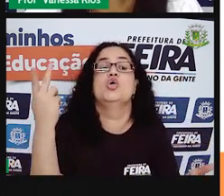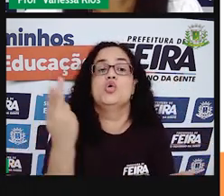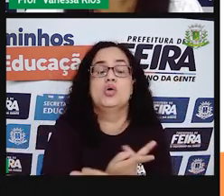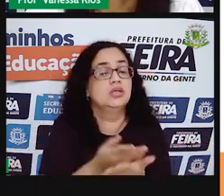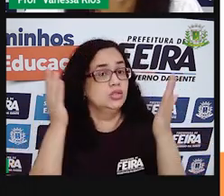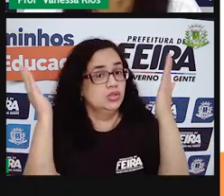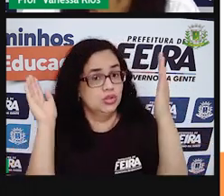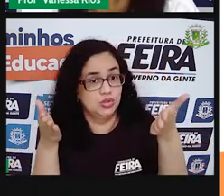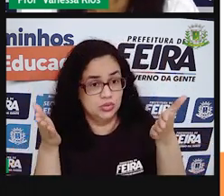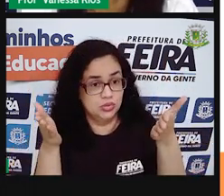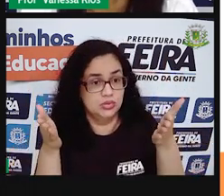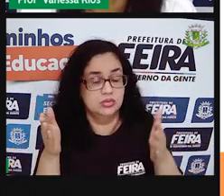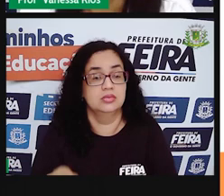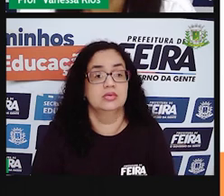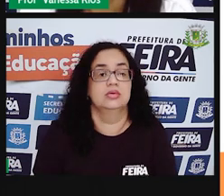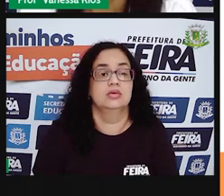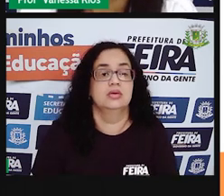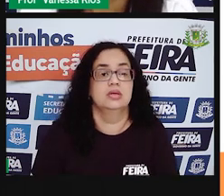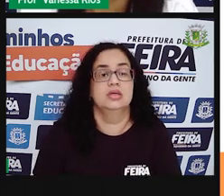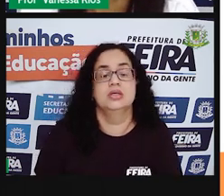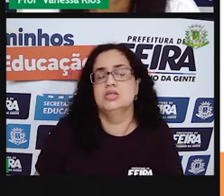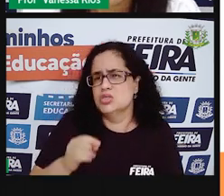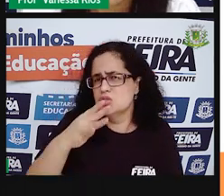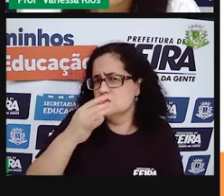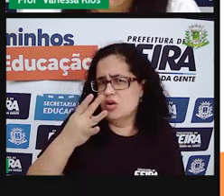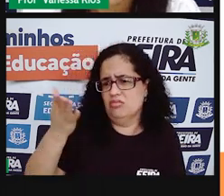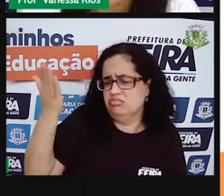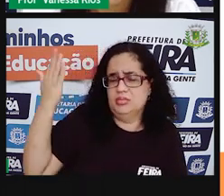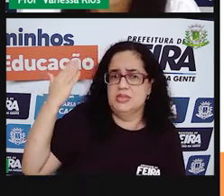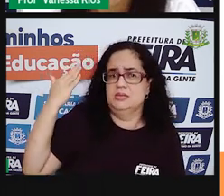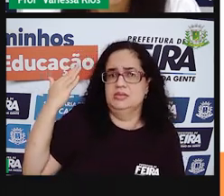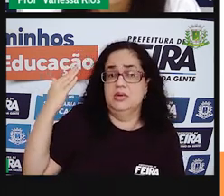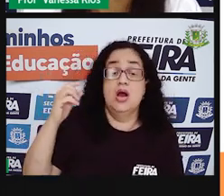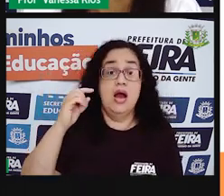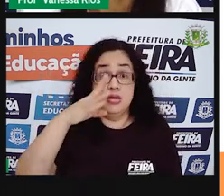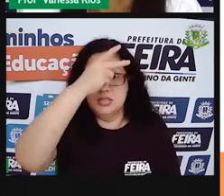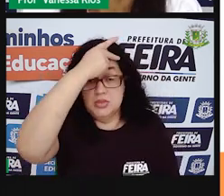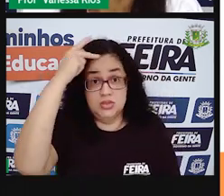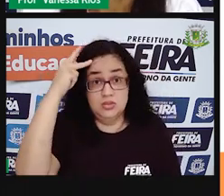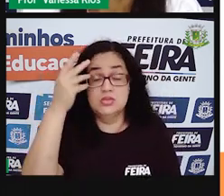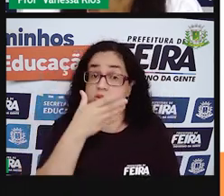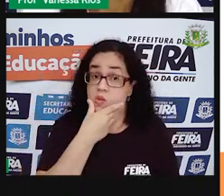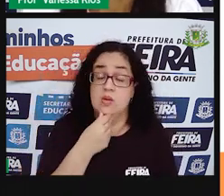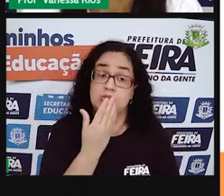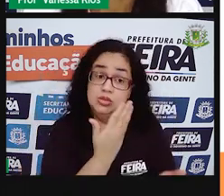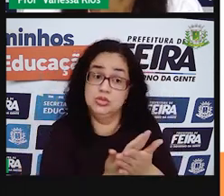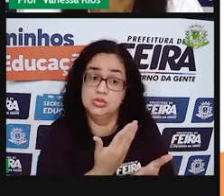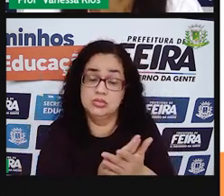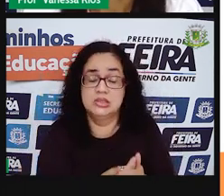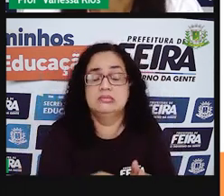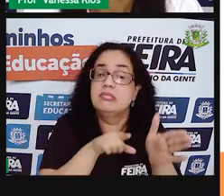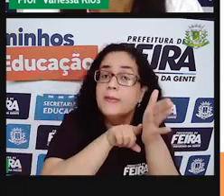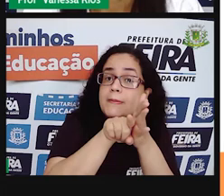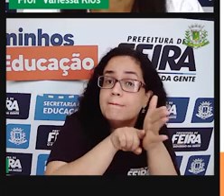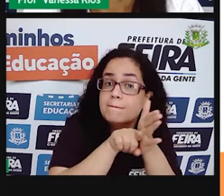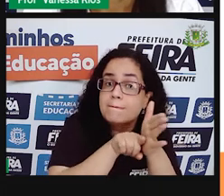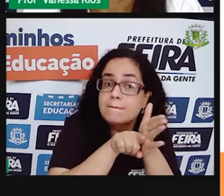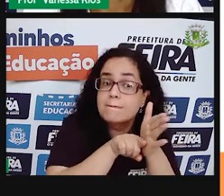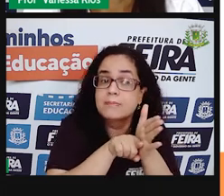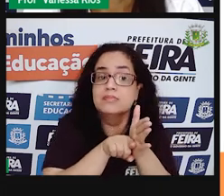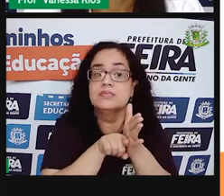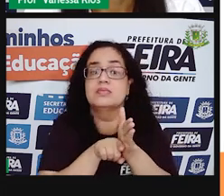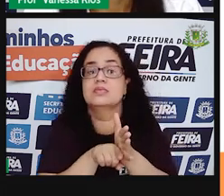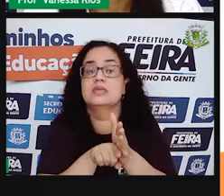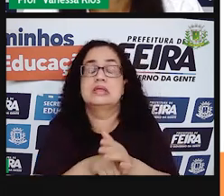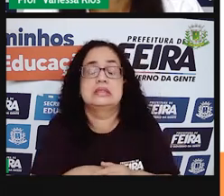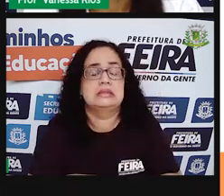os dias de hoje. Então não ficou lá no tempo passado, né, o homem... Os pesquisadores, quem se